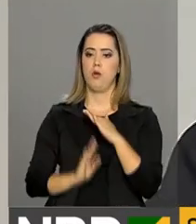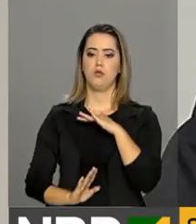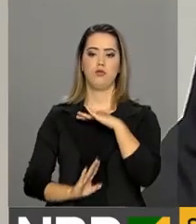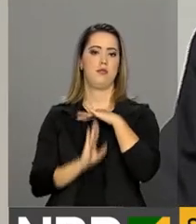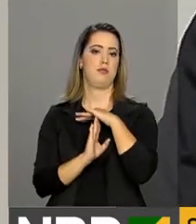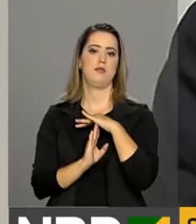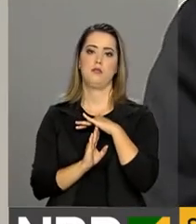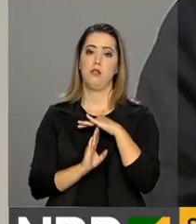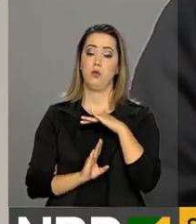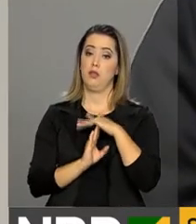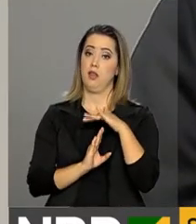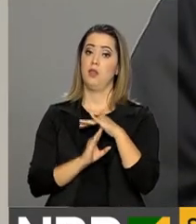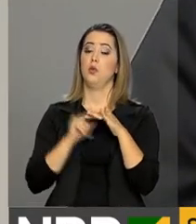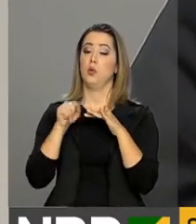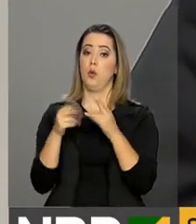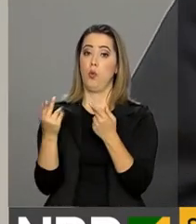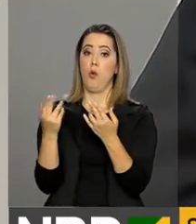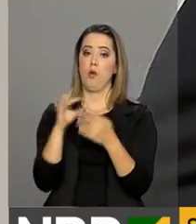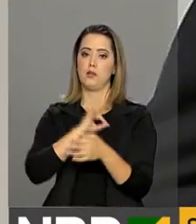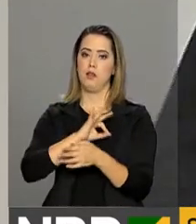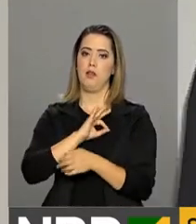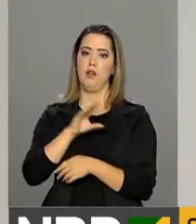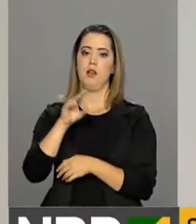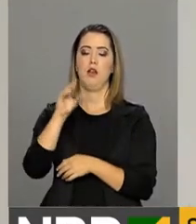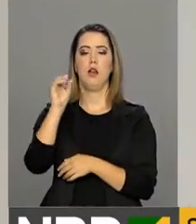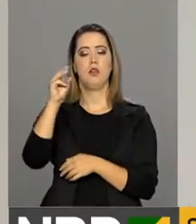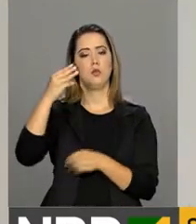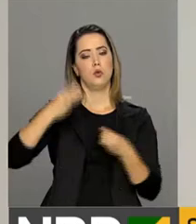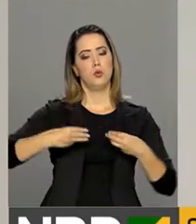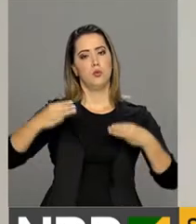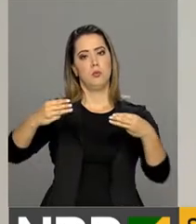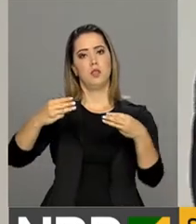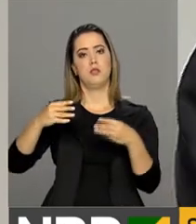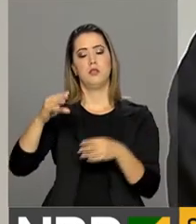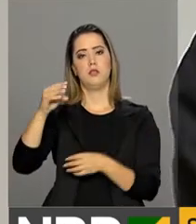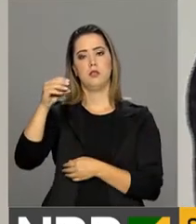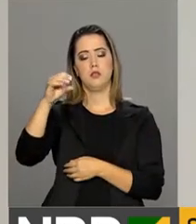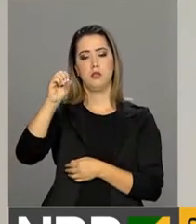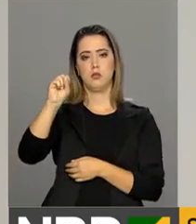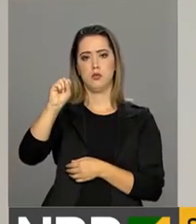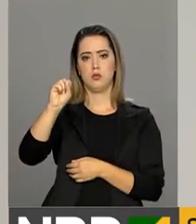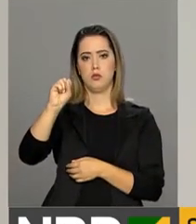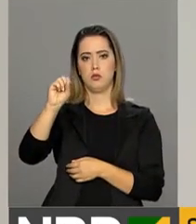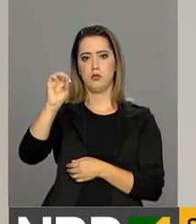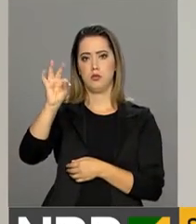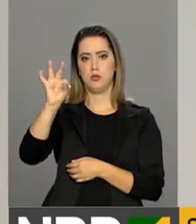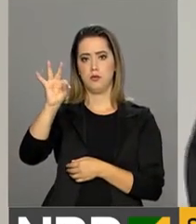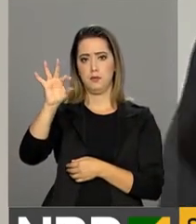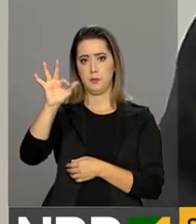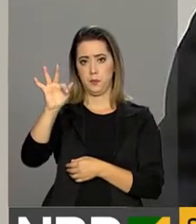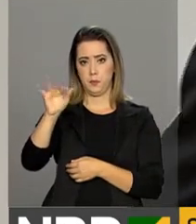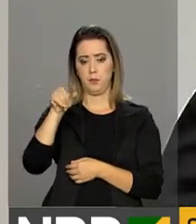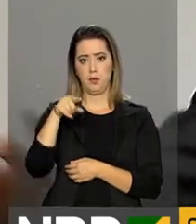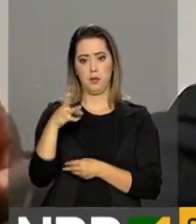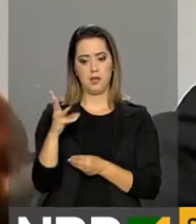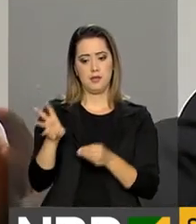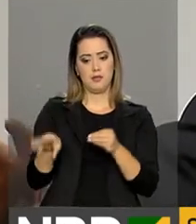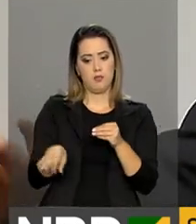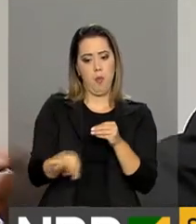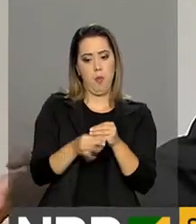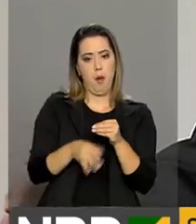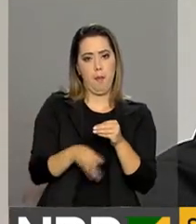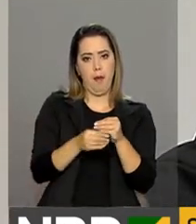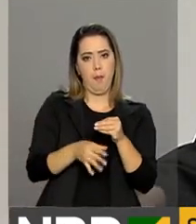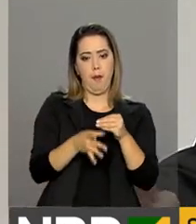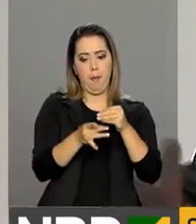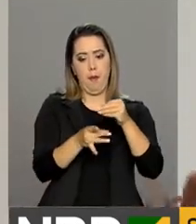supremo tribunal federal entretanto o jeitinho brasileiro foi encontrando penduricalhos que foram se somando a